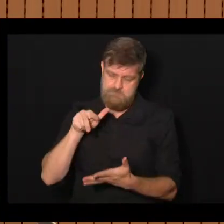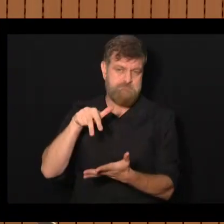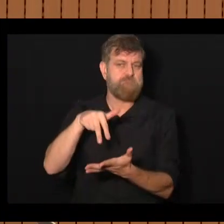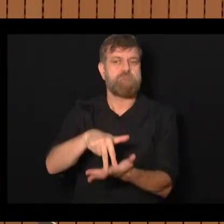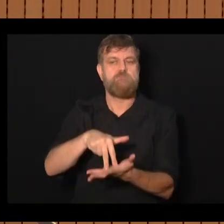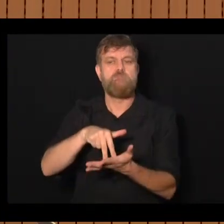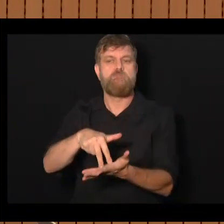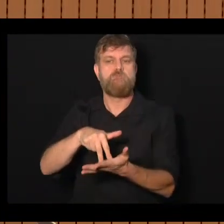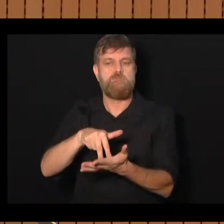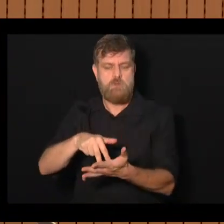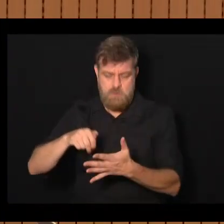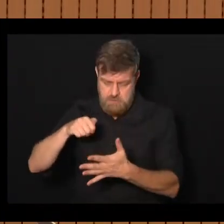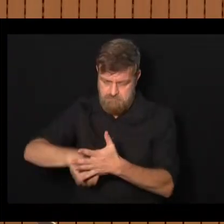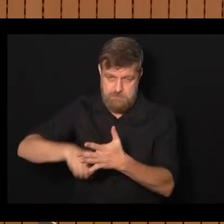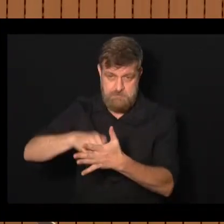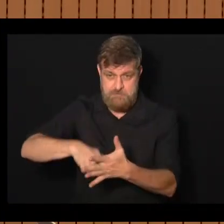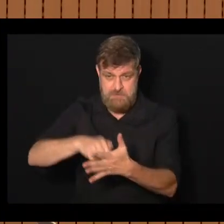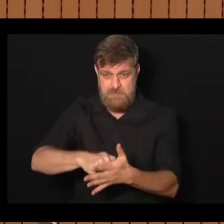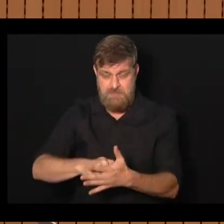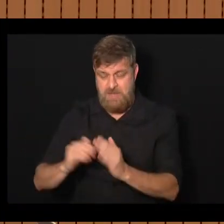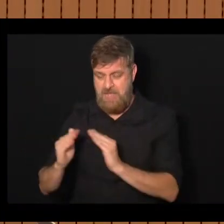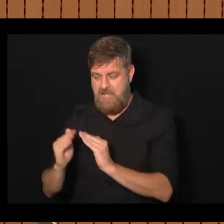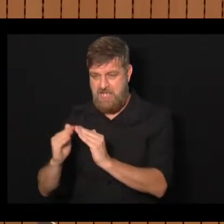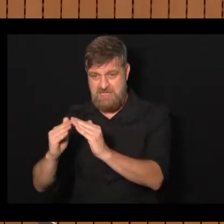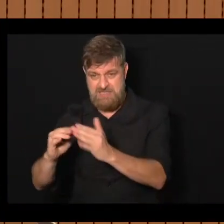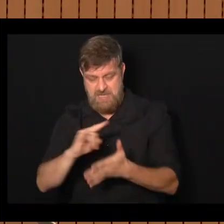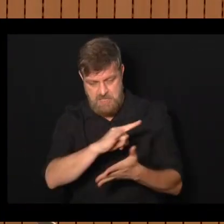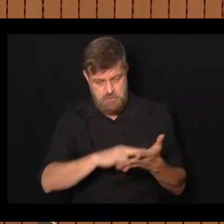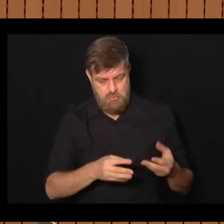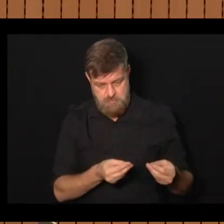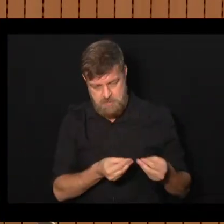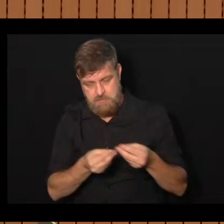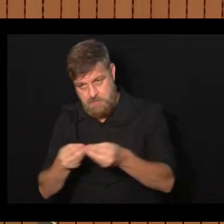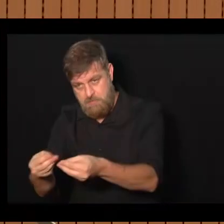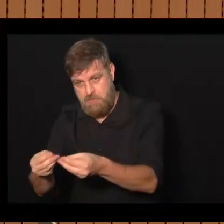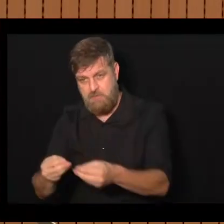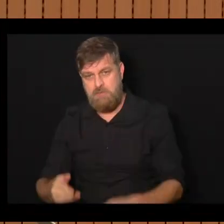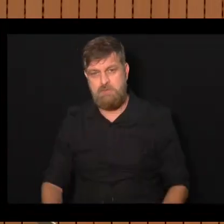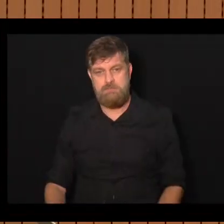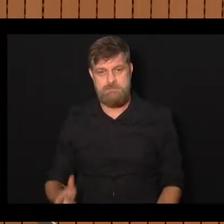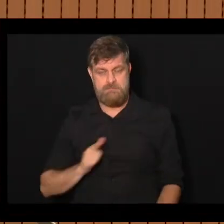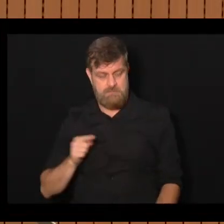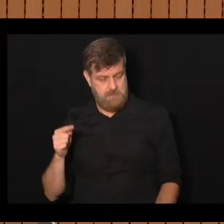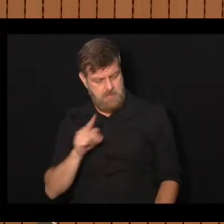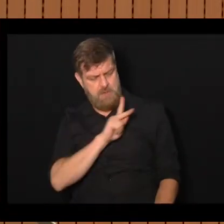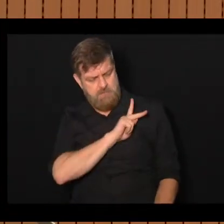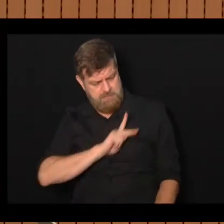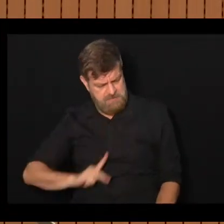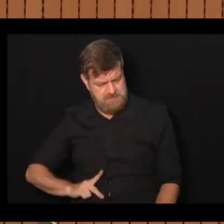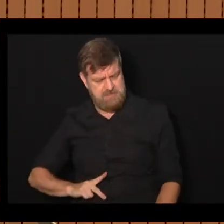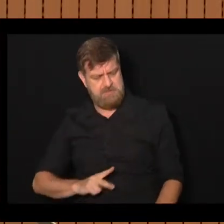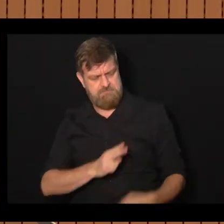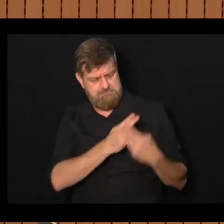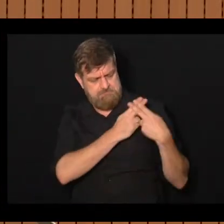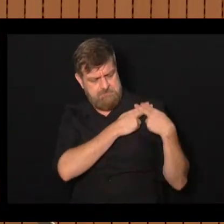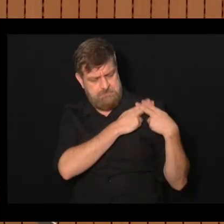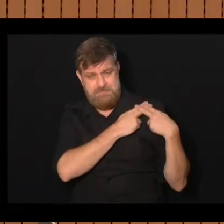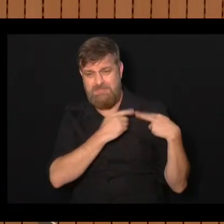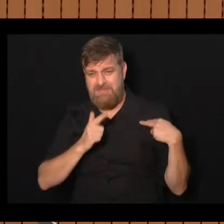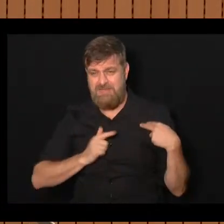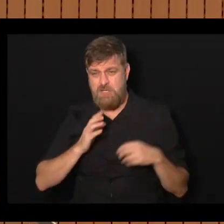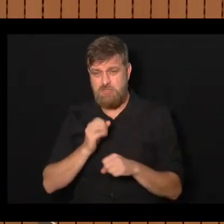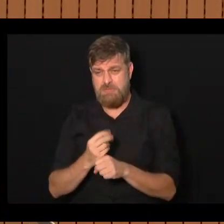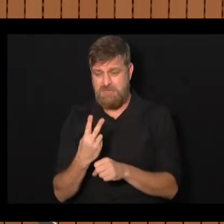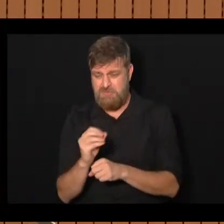nessa luta pela regularização dos imóveis na nossa cidade, o presidente que bem lembrou aqui, são 200